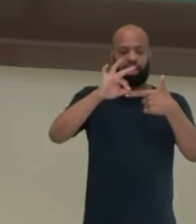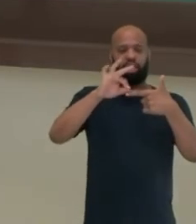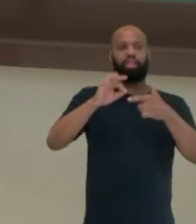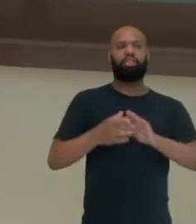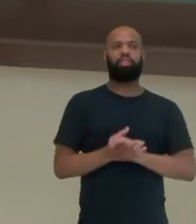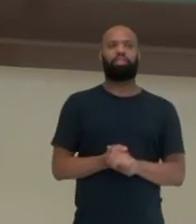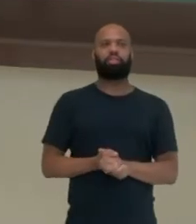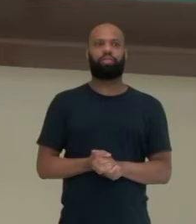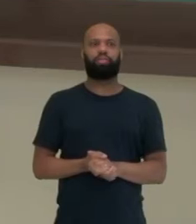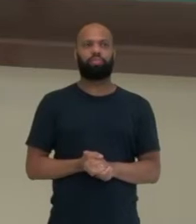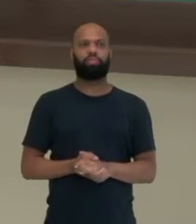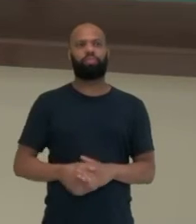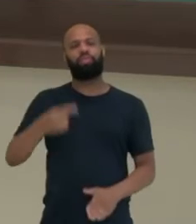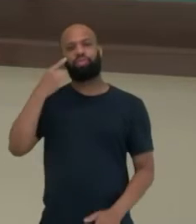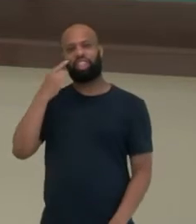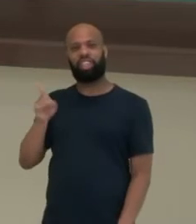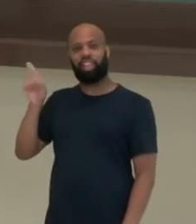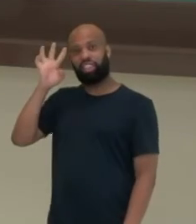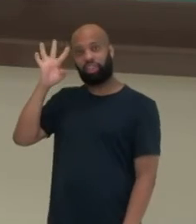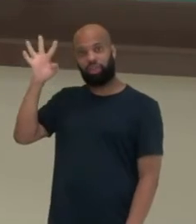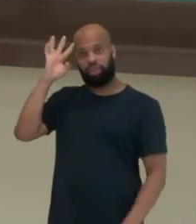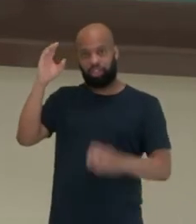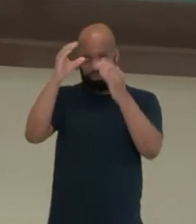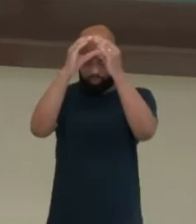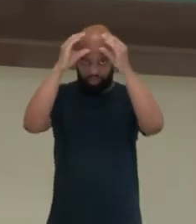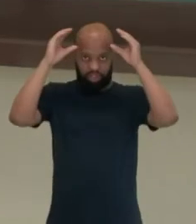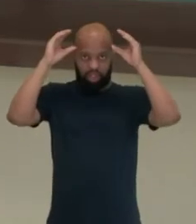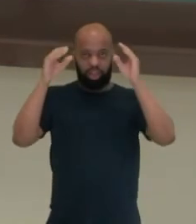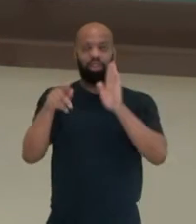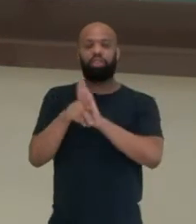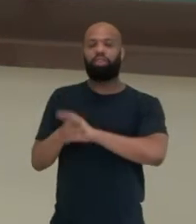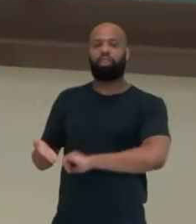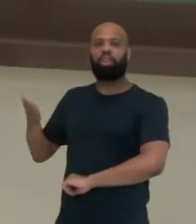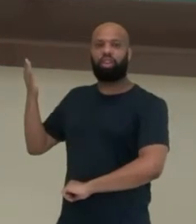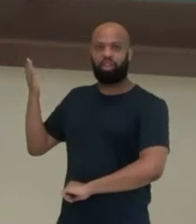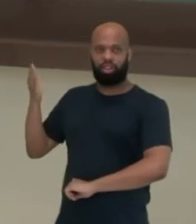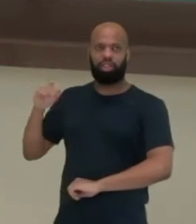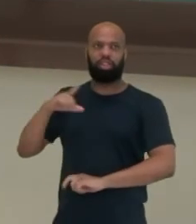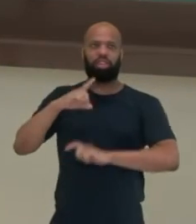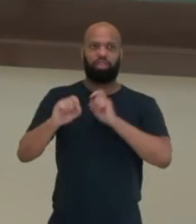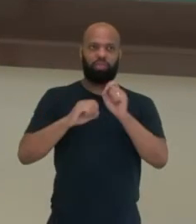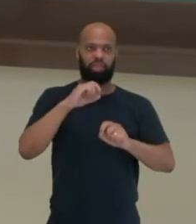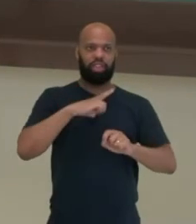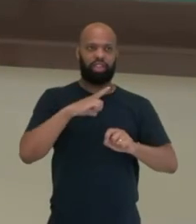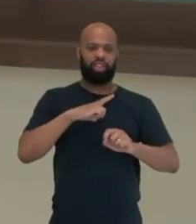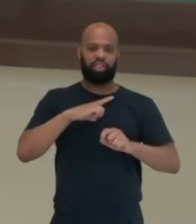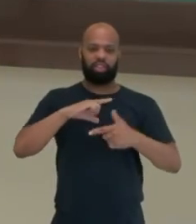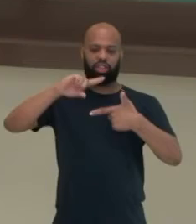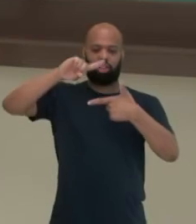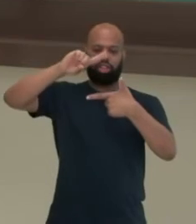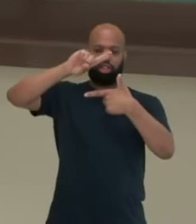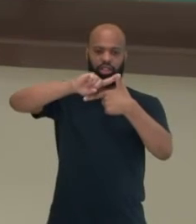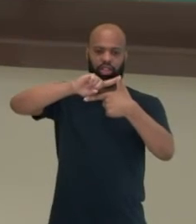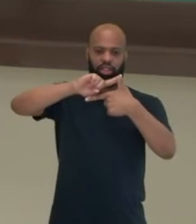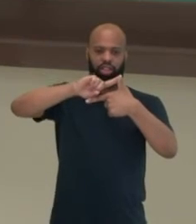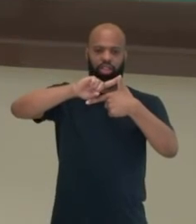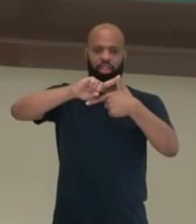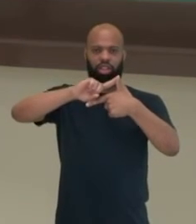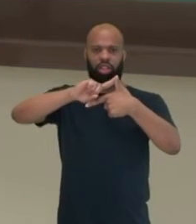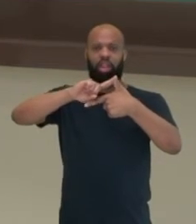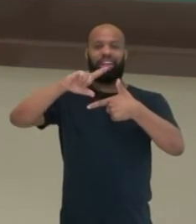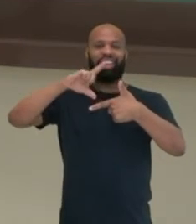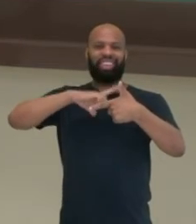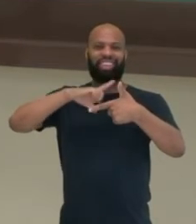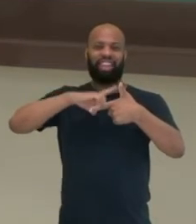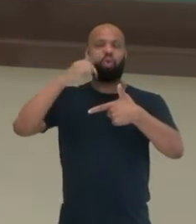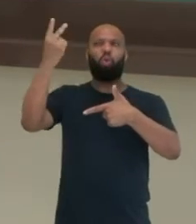tá bom? Então, o Teorema de Pitágoras aqui na geometria, ó. Então, o quadrado dessa medida, o que é o quadrado? O quadrado aqui, ó.